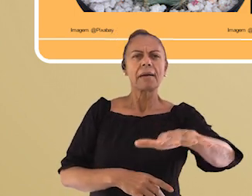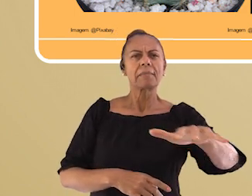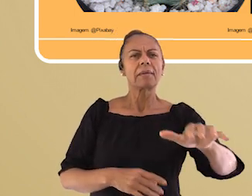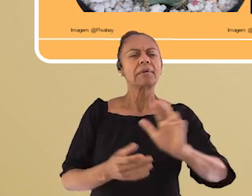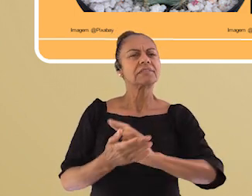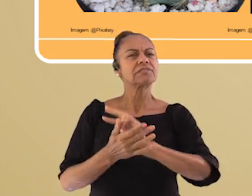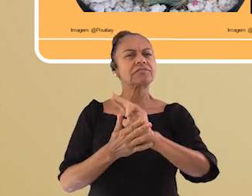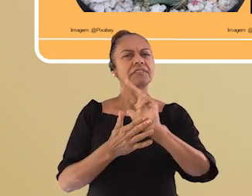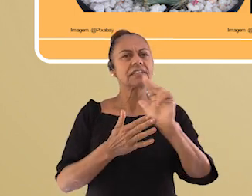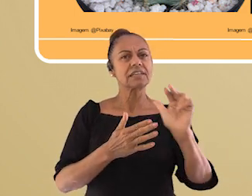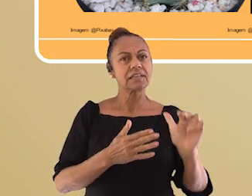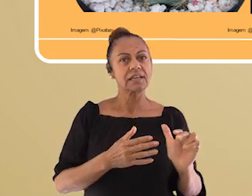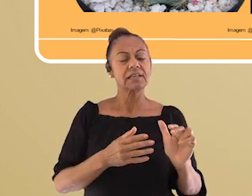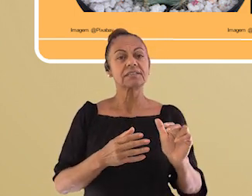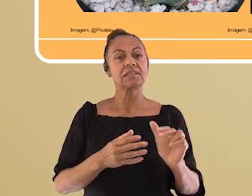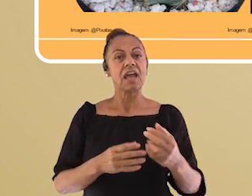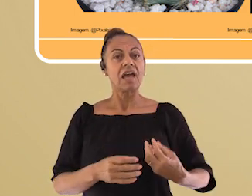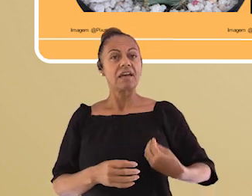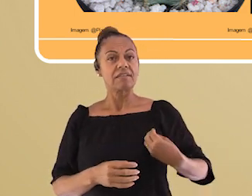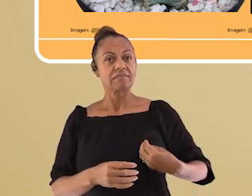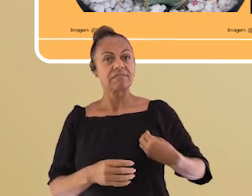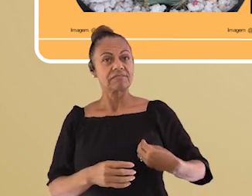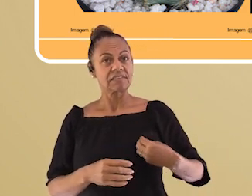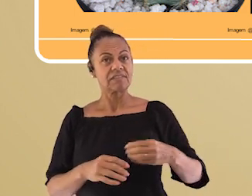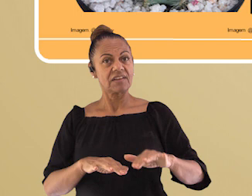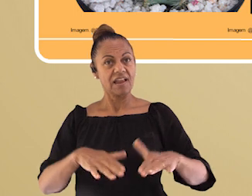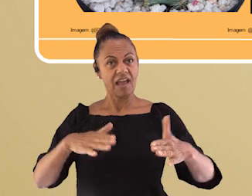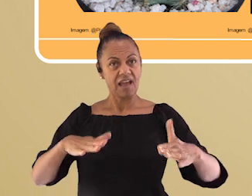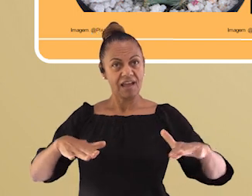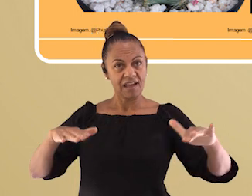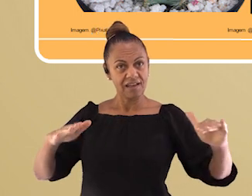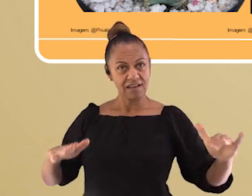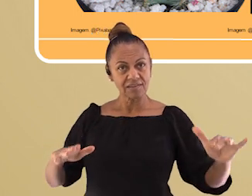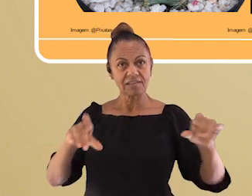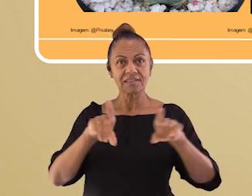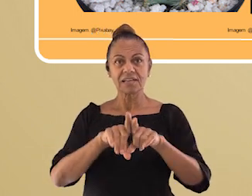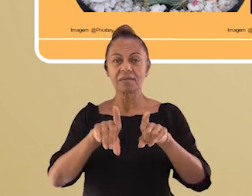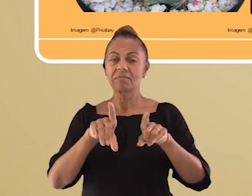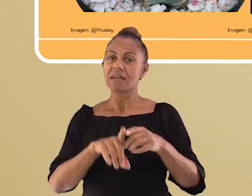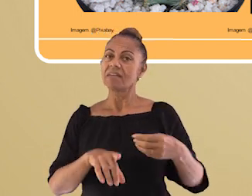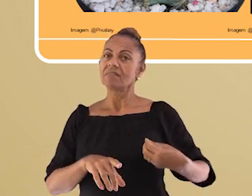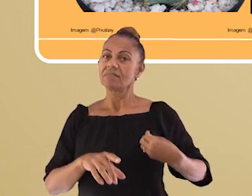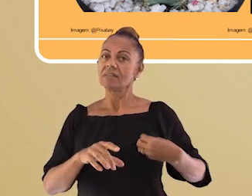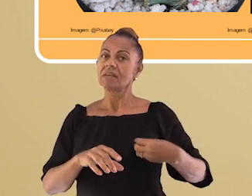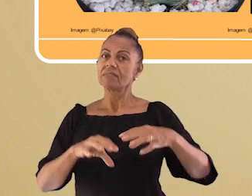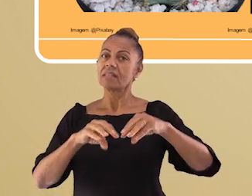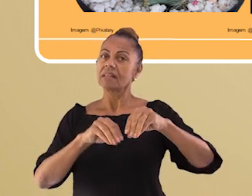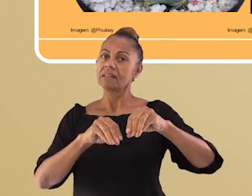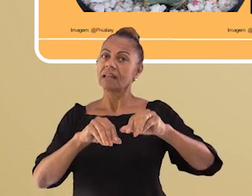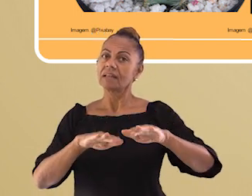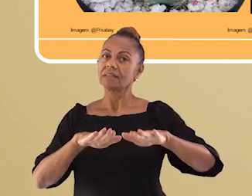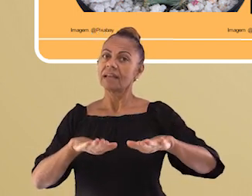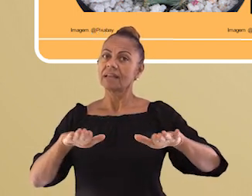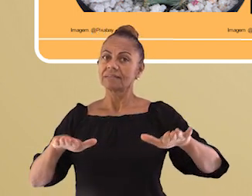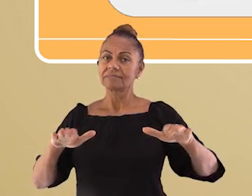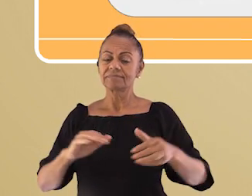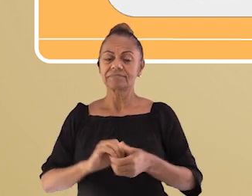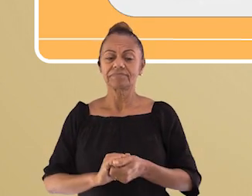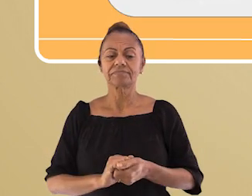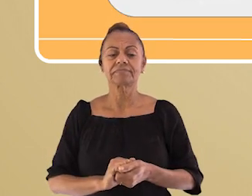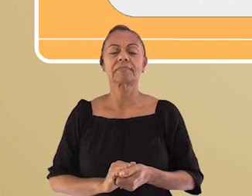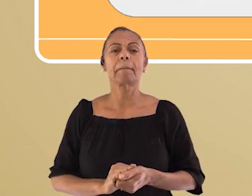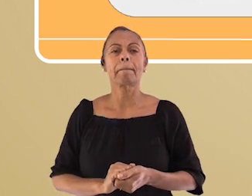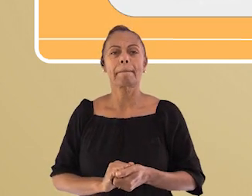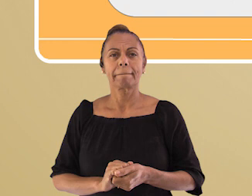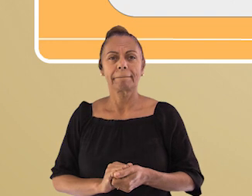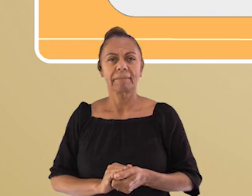em aquáticas e terrestres? Vamos conhecer um exemplo de planta aquática? A